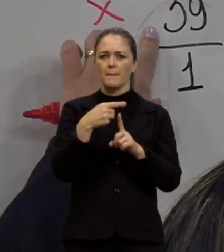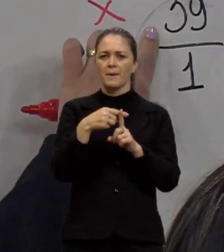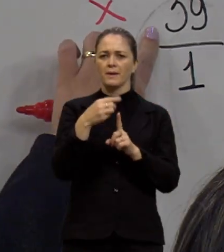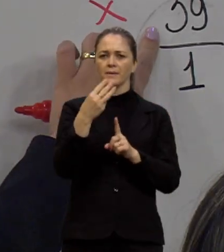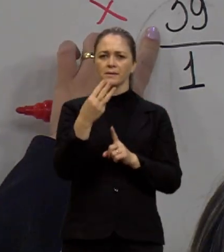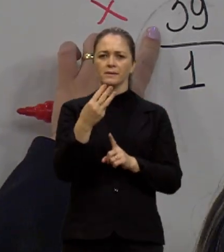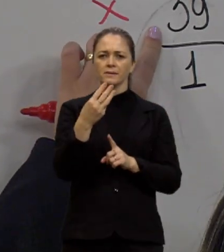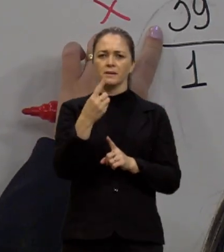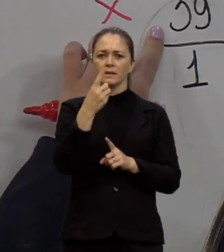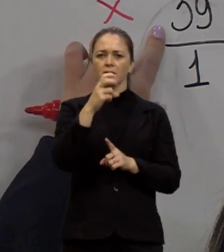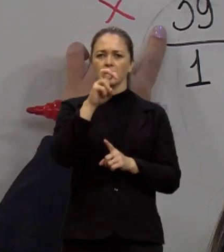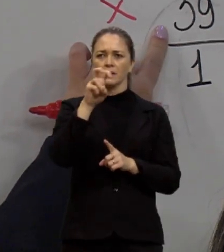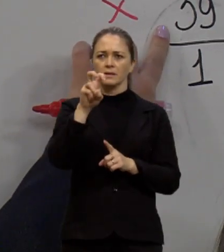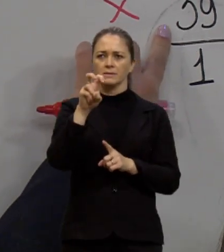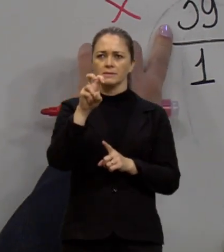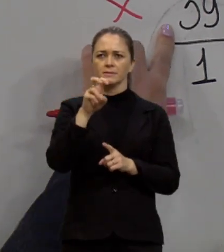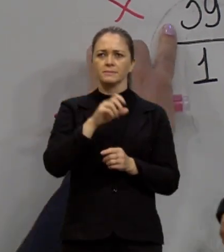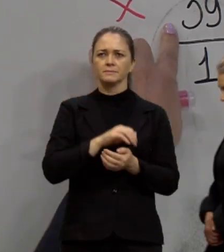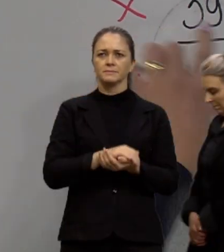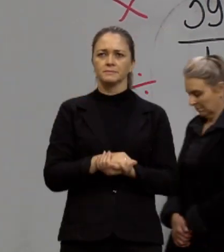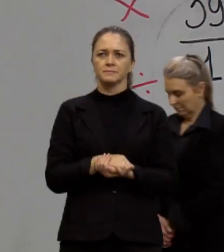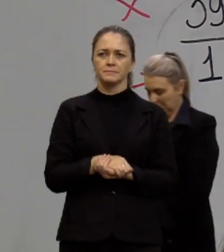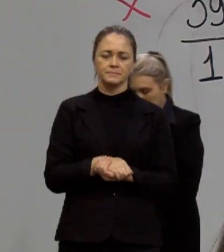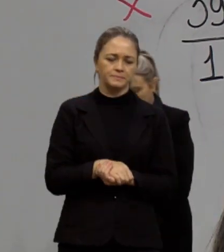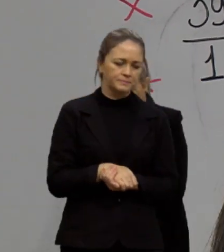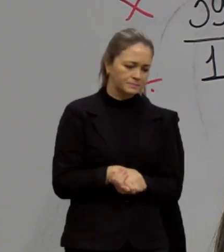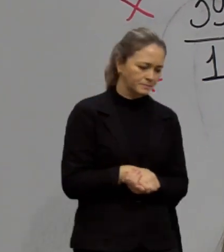3, 15.